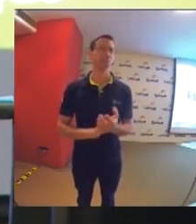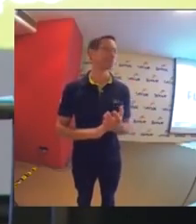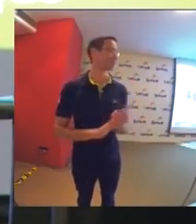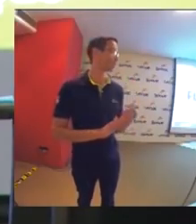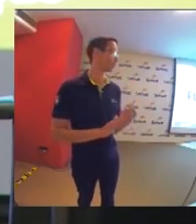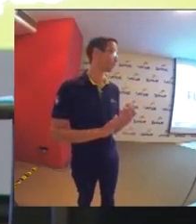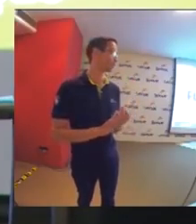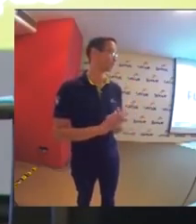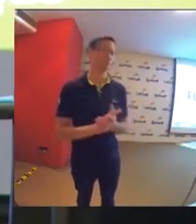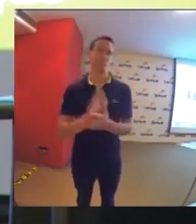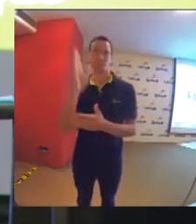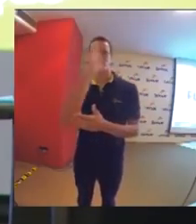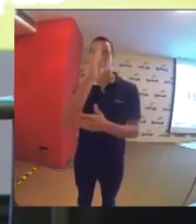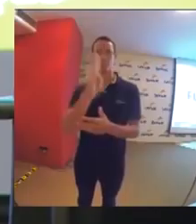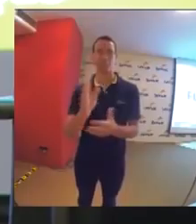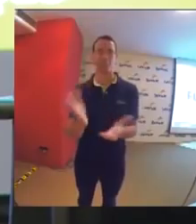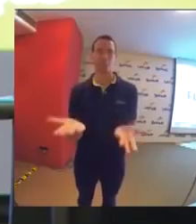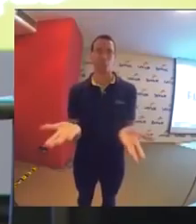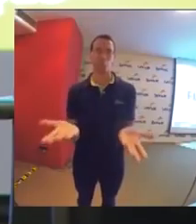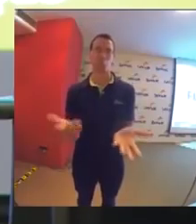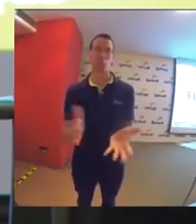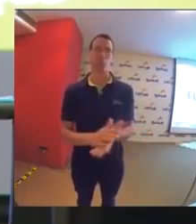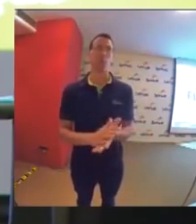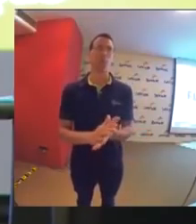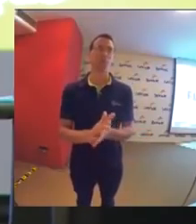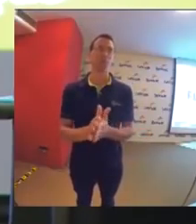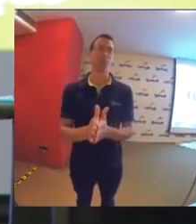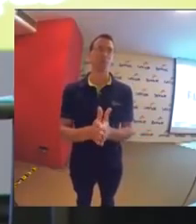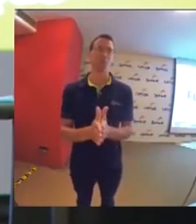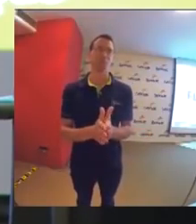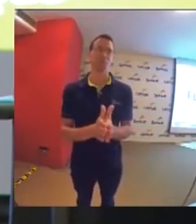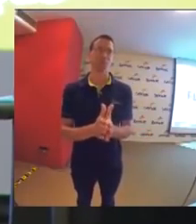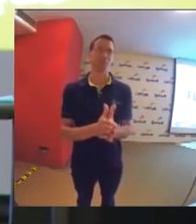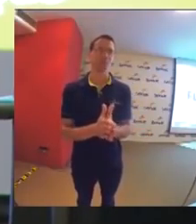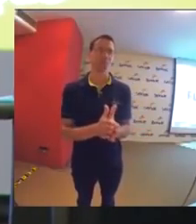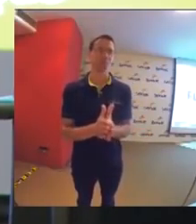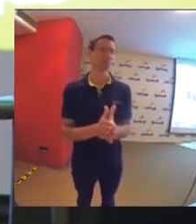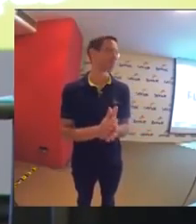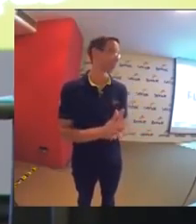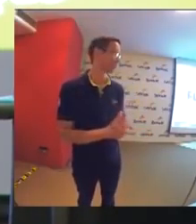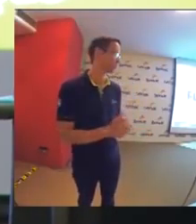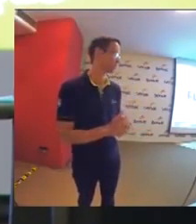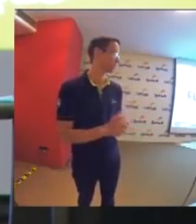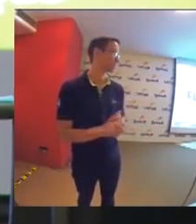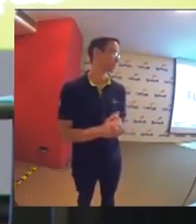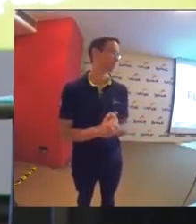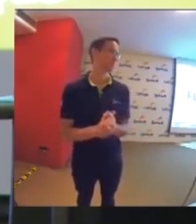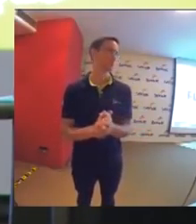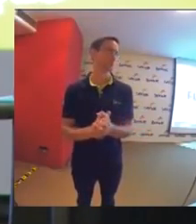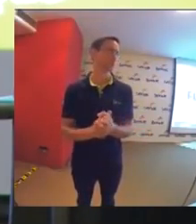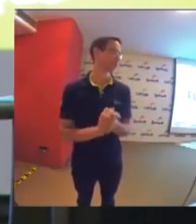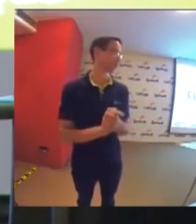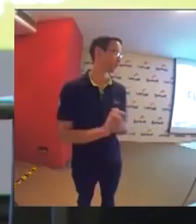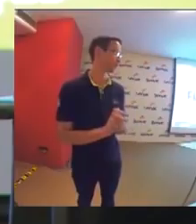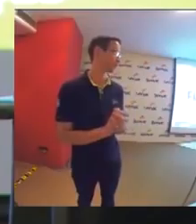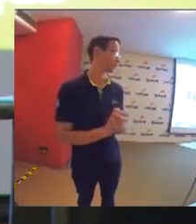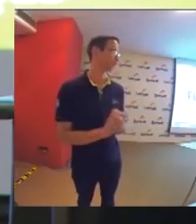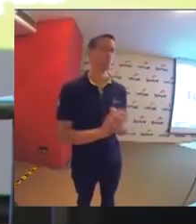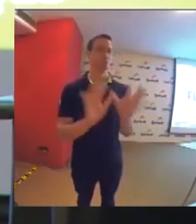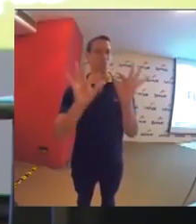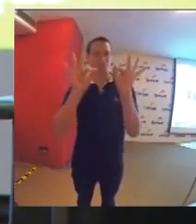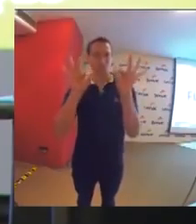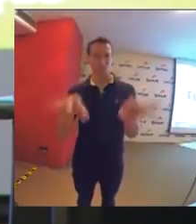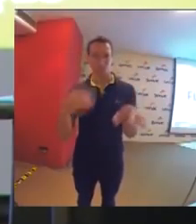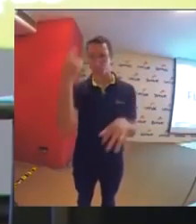saio nem morto. Vou embora para outro mundo. Bom, vamos lá então completar a história. Ao fim de 1h30, o